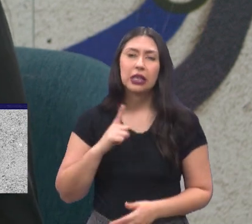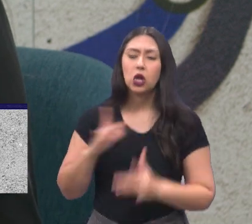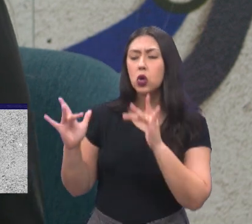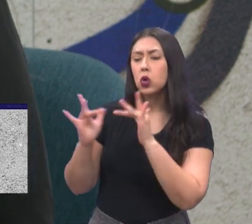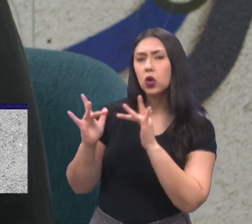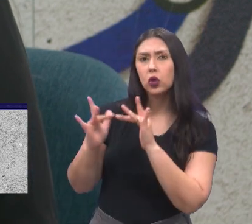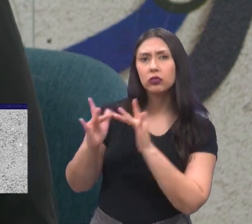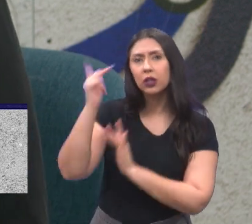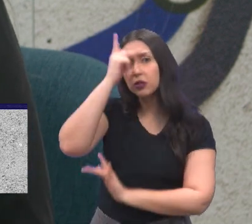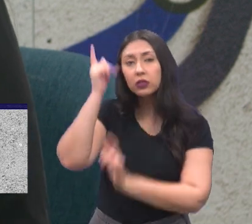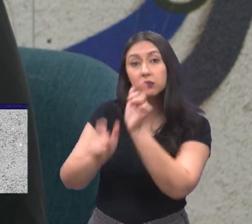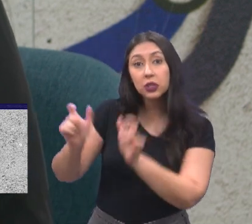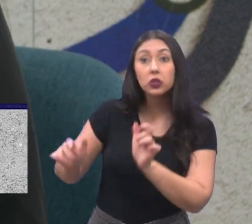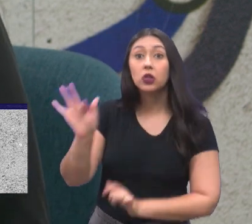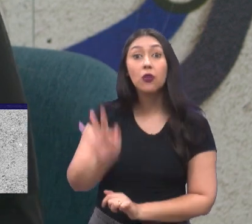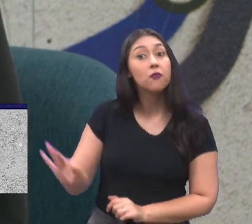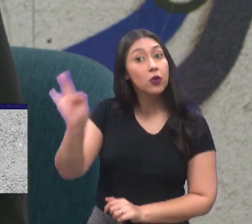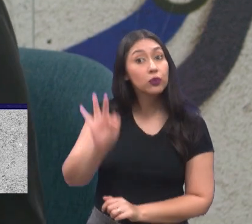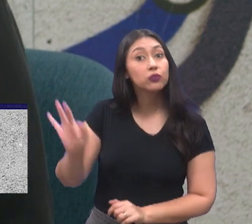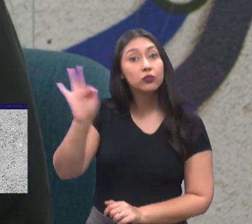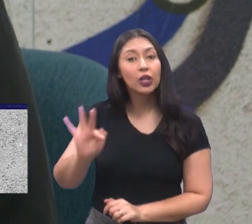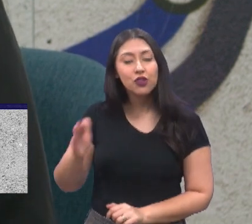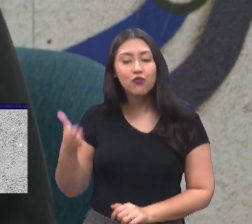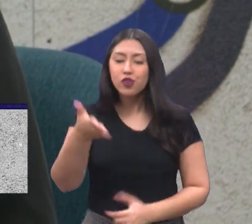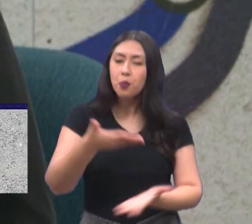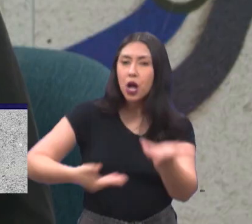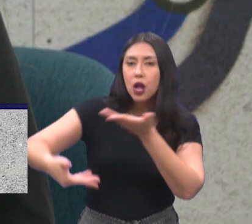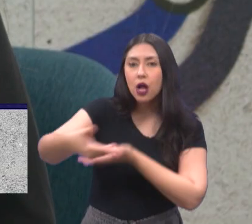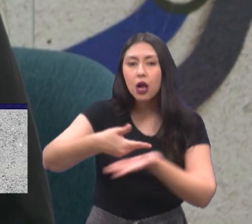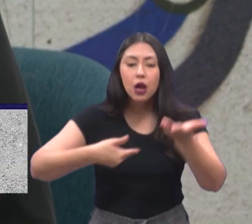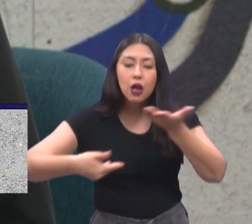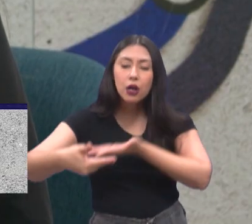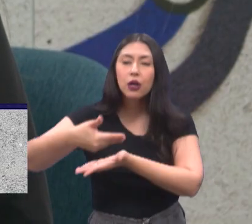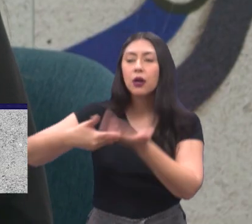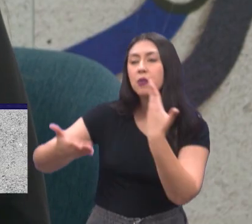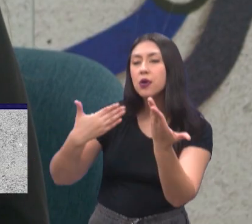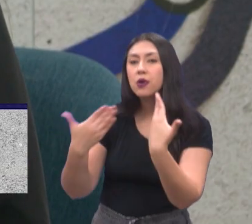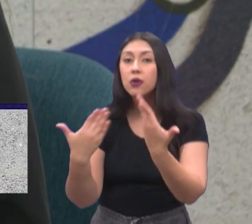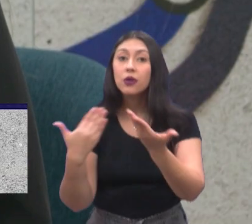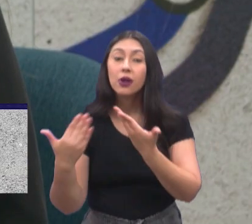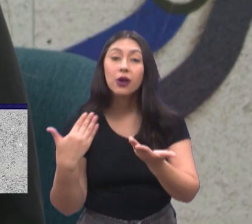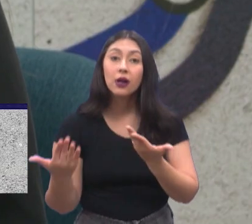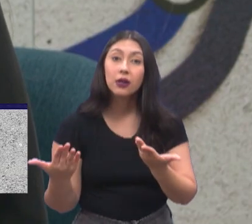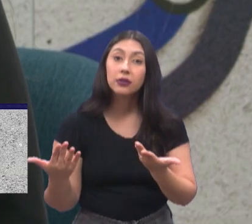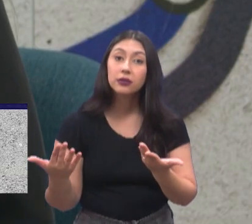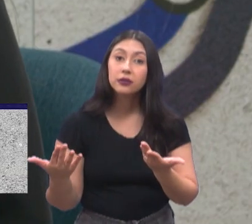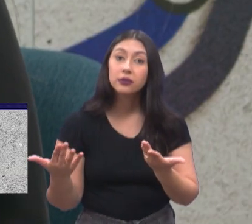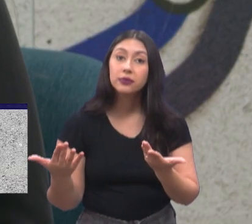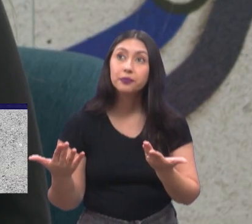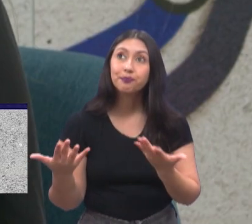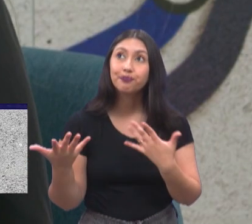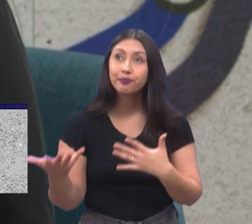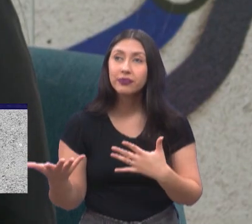pessoal da faculdade, né? Eles vão lá, então a gente troca muita ideia. Então, na verdade,